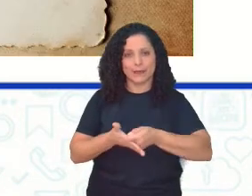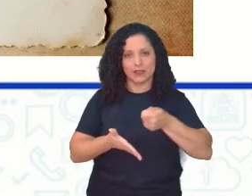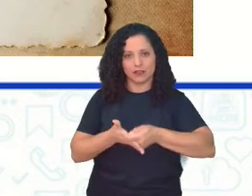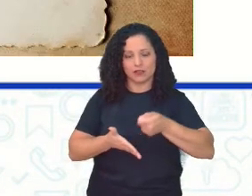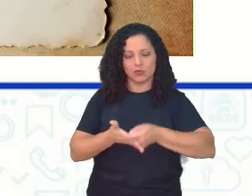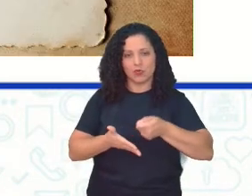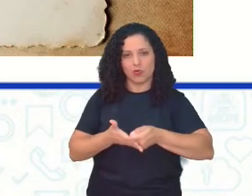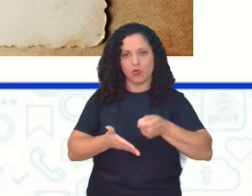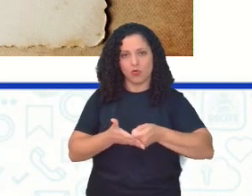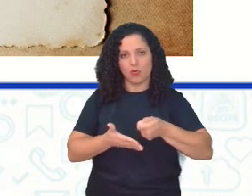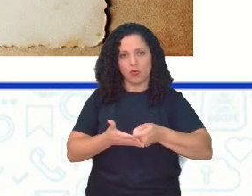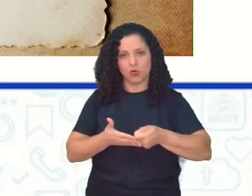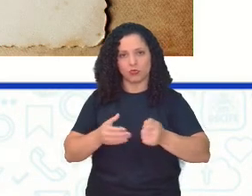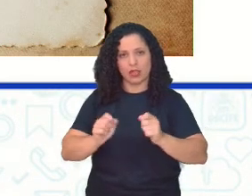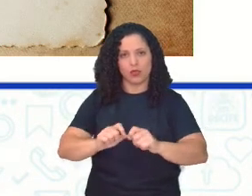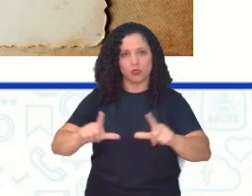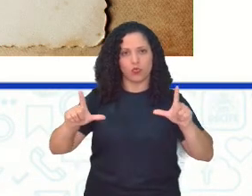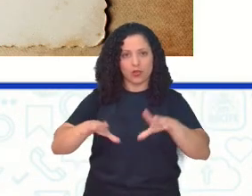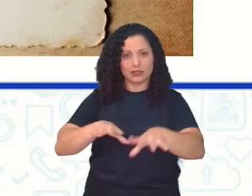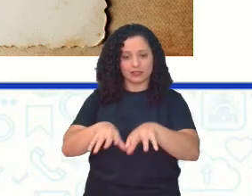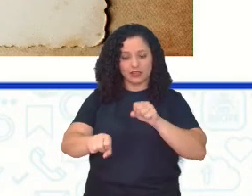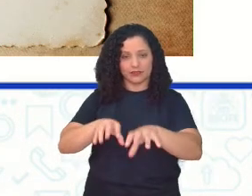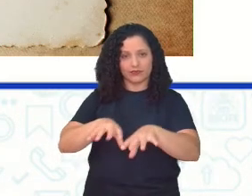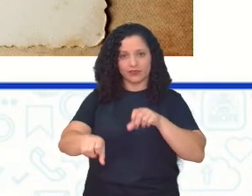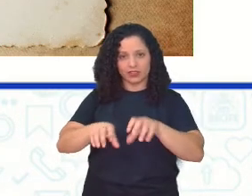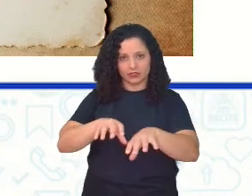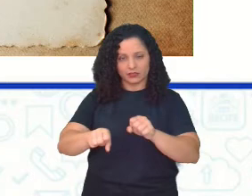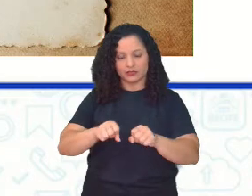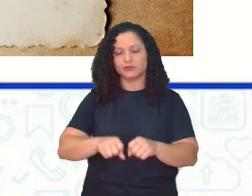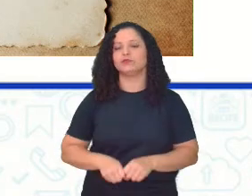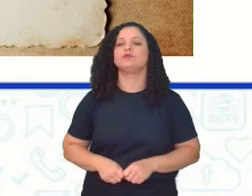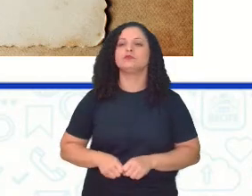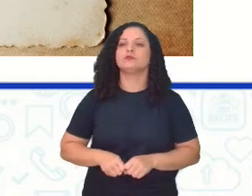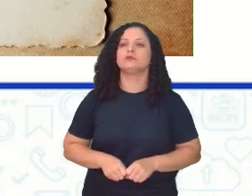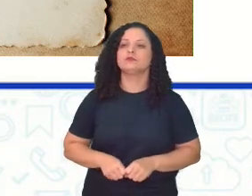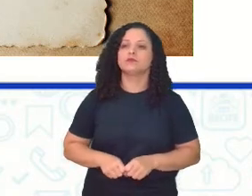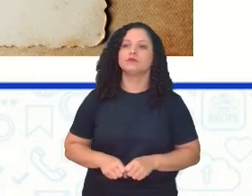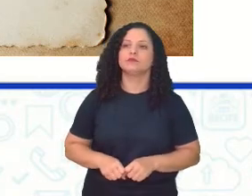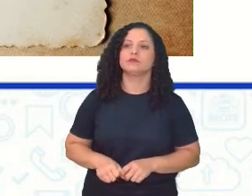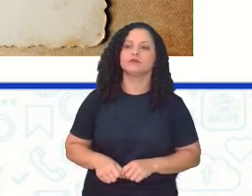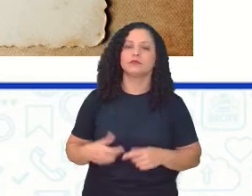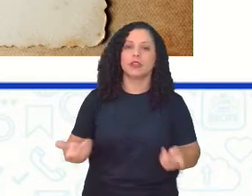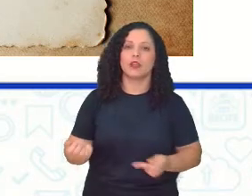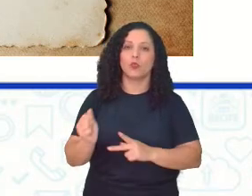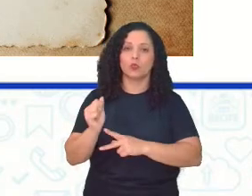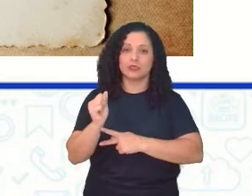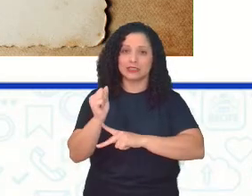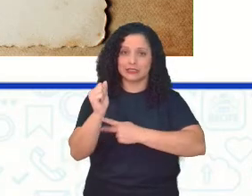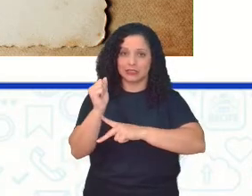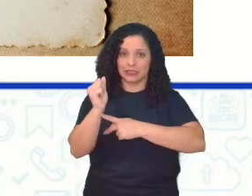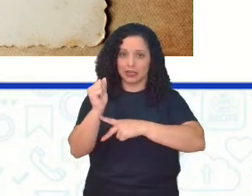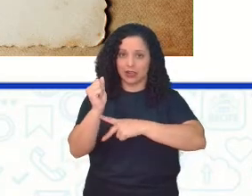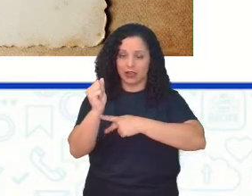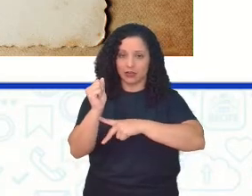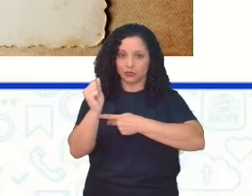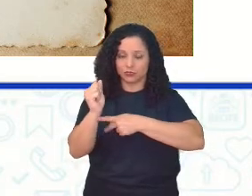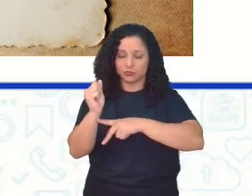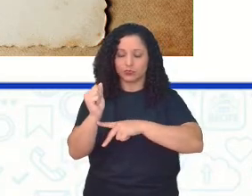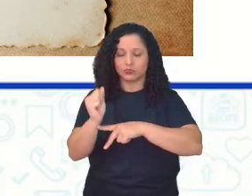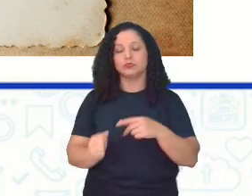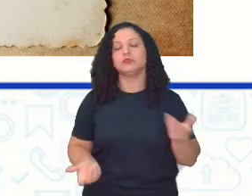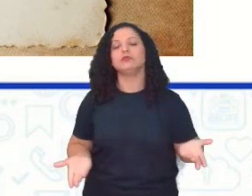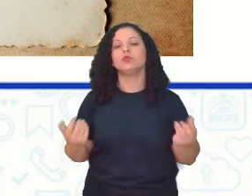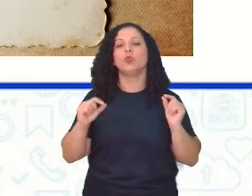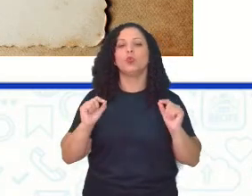profissão. Segundo o sindicato da categoria, essa decisão é afronta à prática de